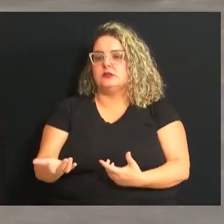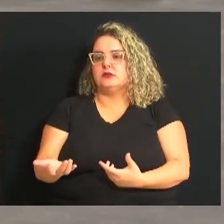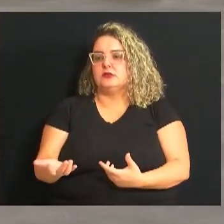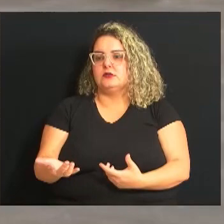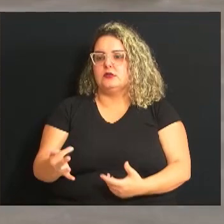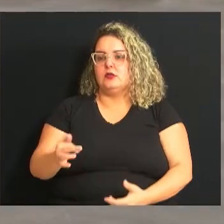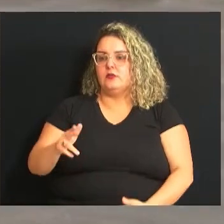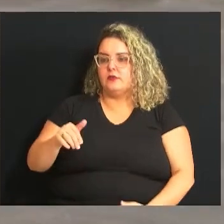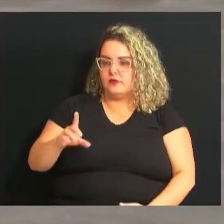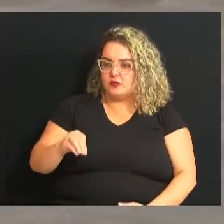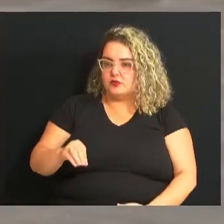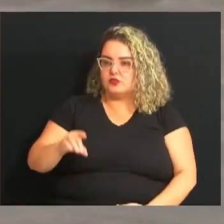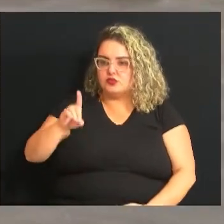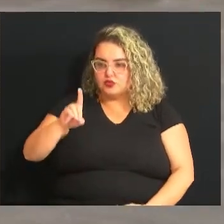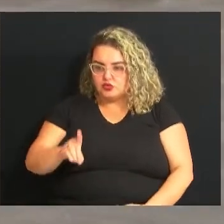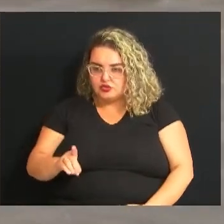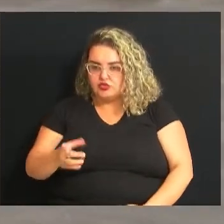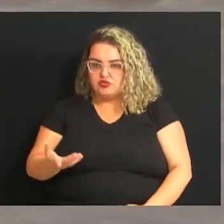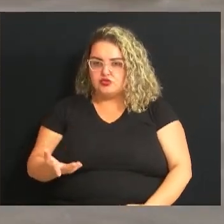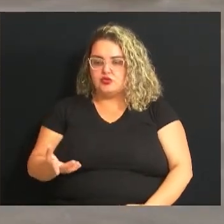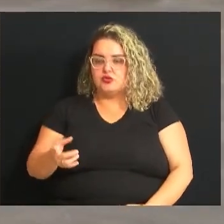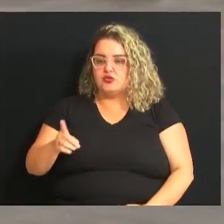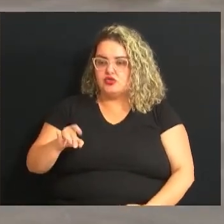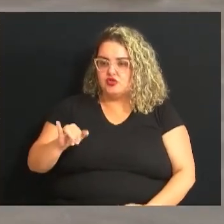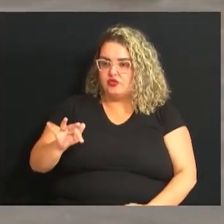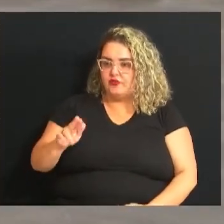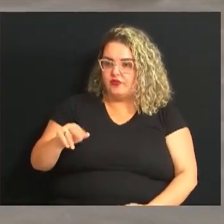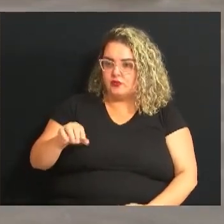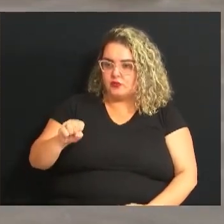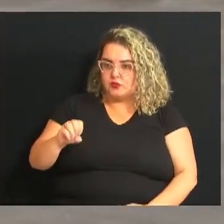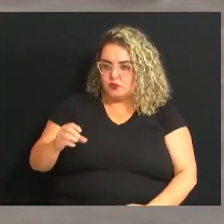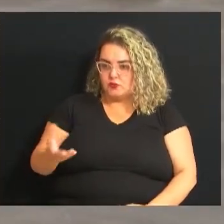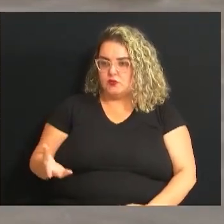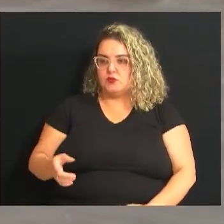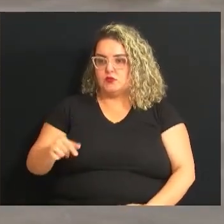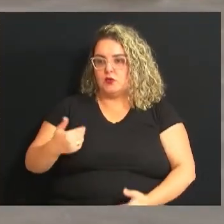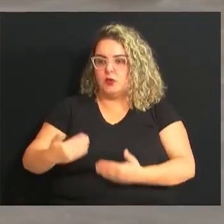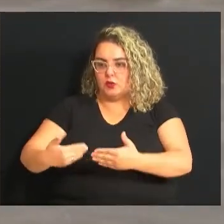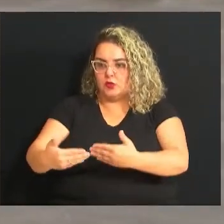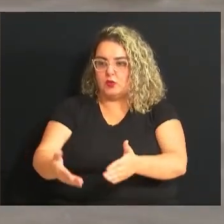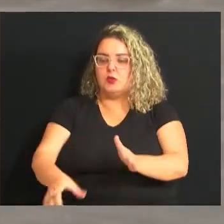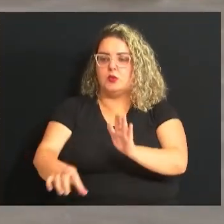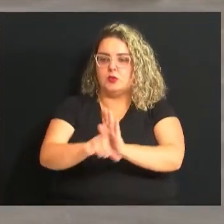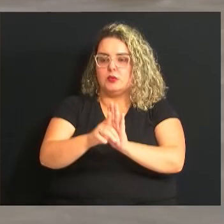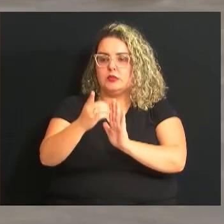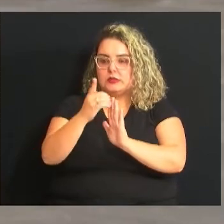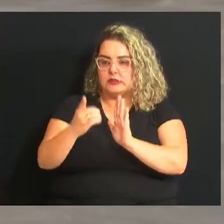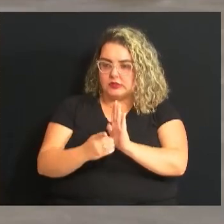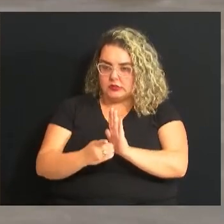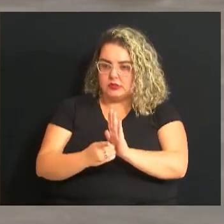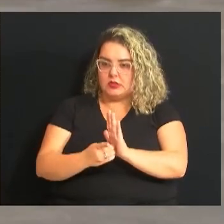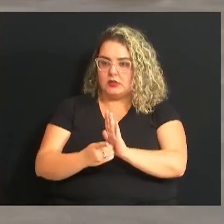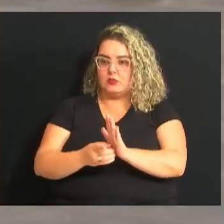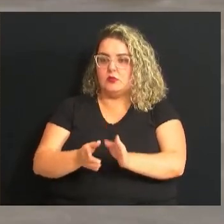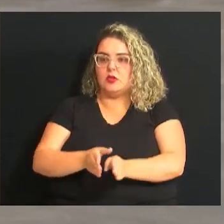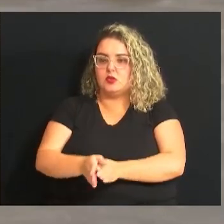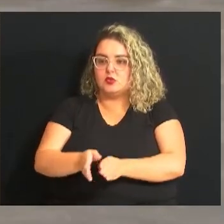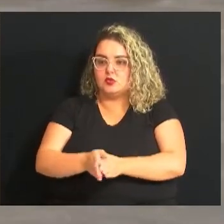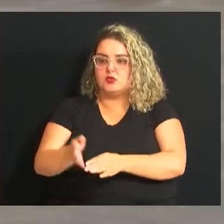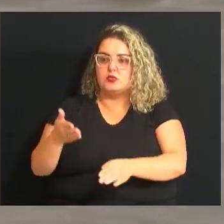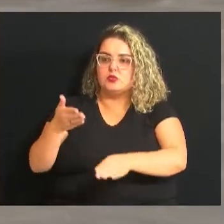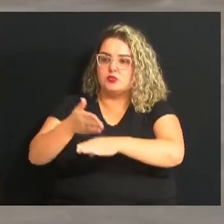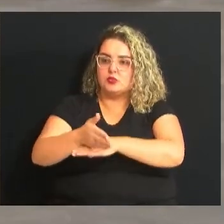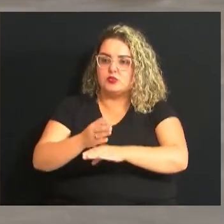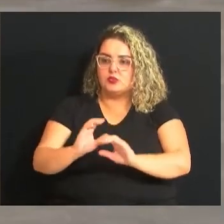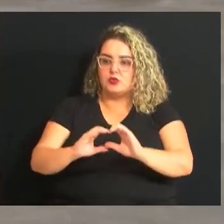Fundo de Direitos Difuso, que vai ser gerido a partir de agora com essa lei, esse decreto, pelo